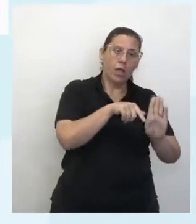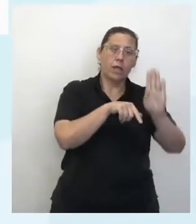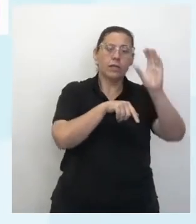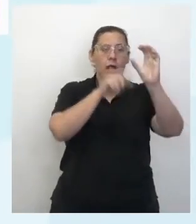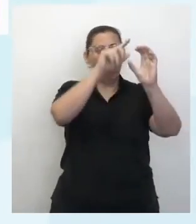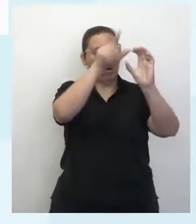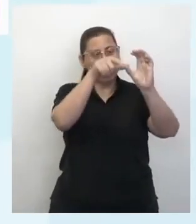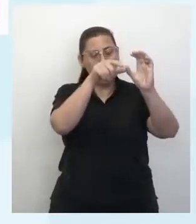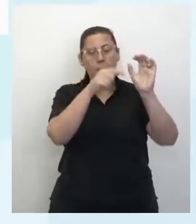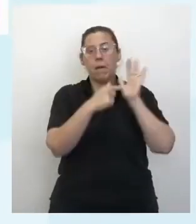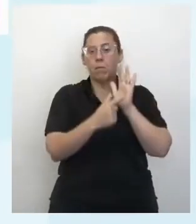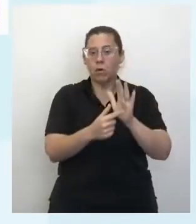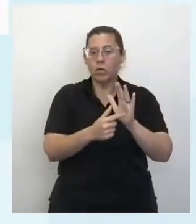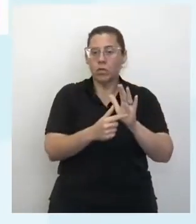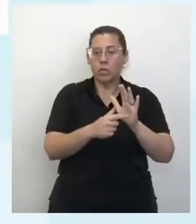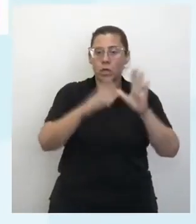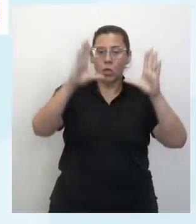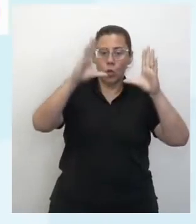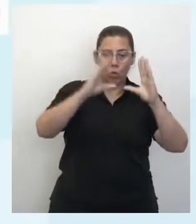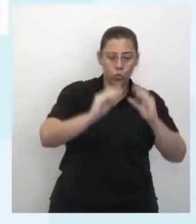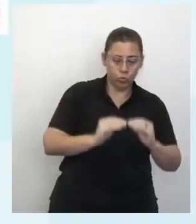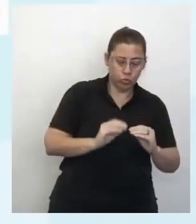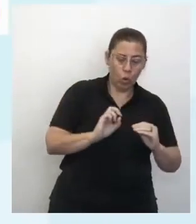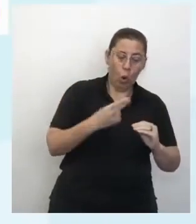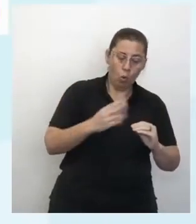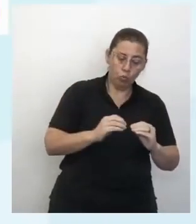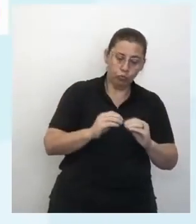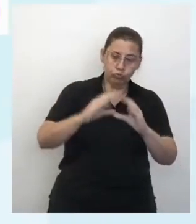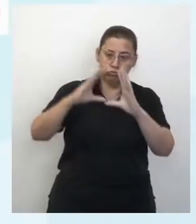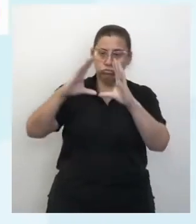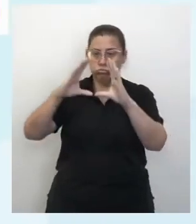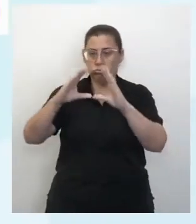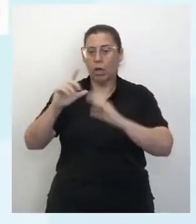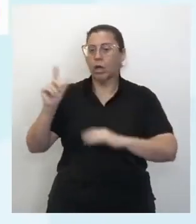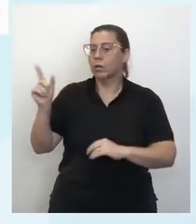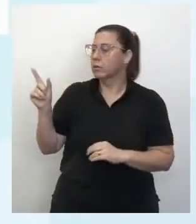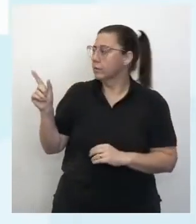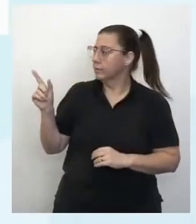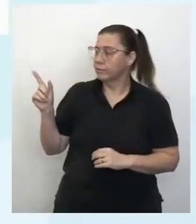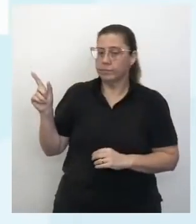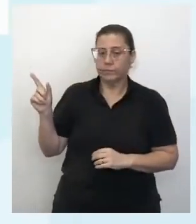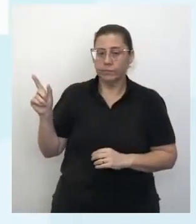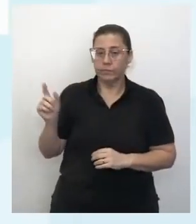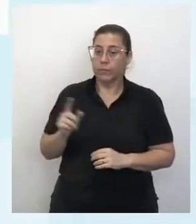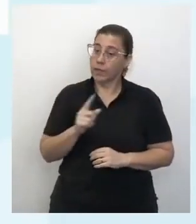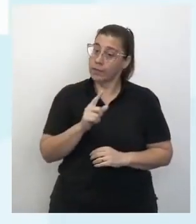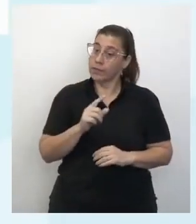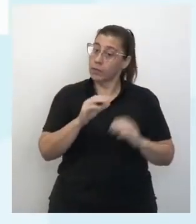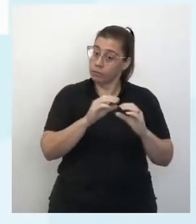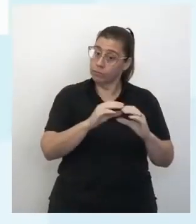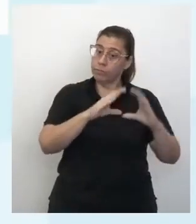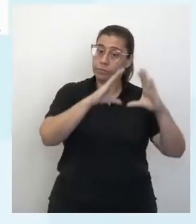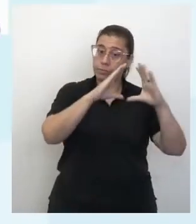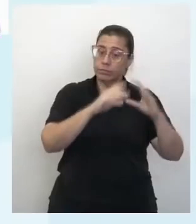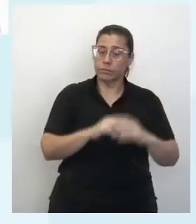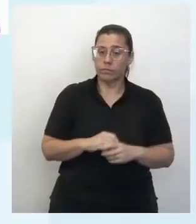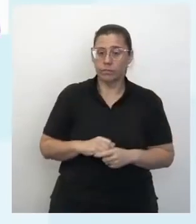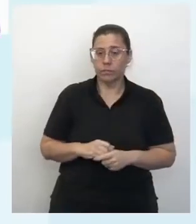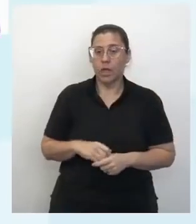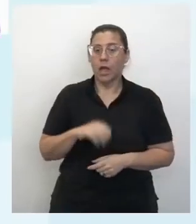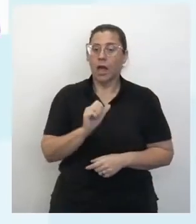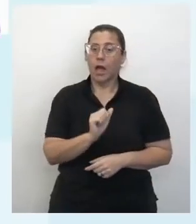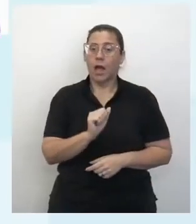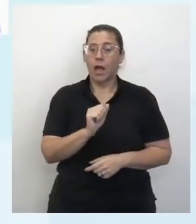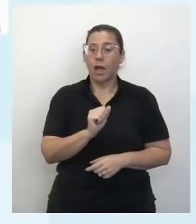um triângulo que eu mexi, que eu ampliei, eu reduzi, tá certo? Nesse caso aqui, a gente está fazendo uma ampliação. Este é o original,